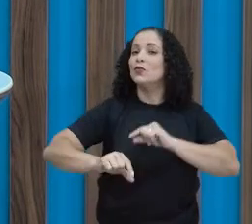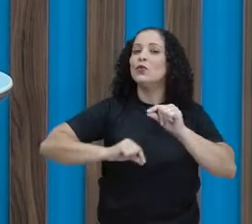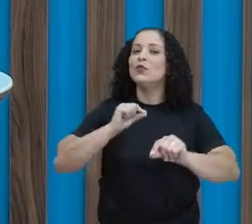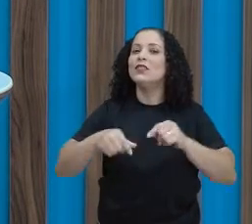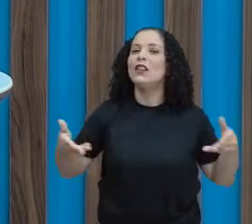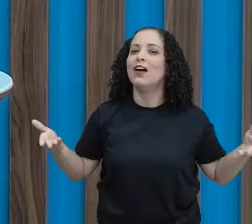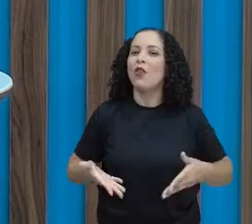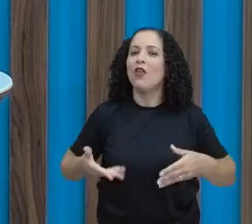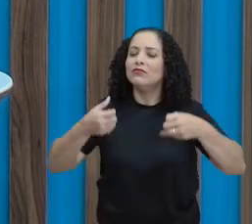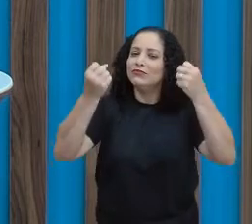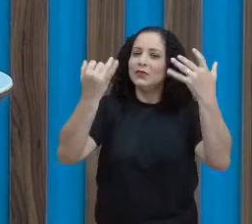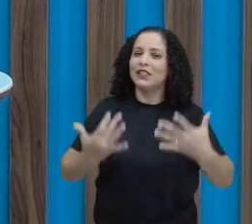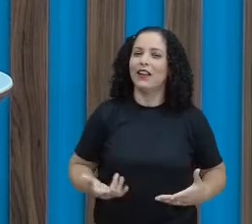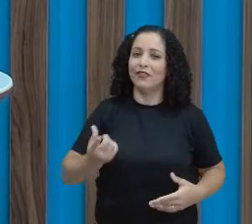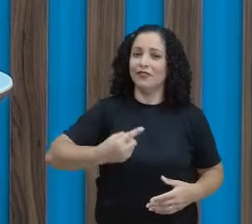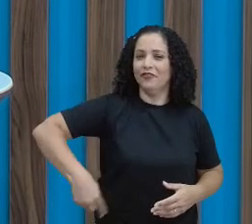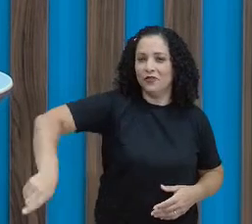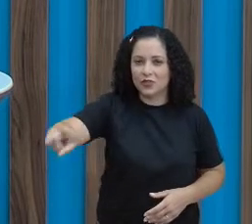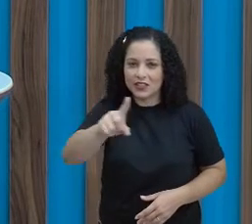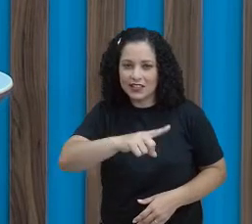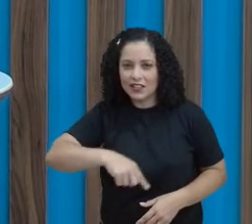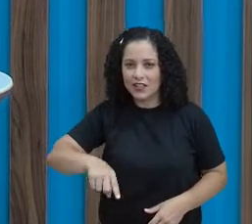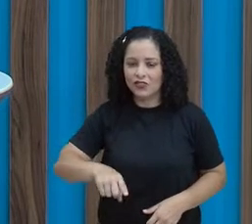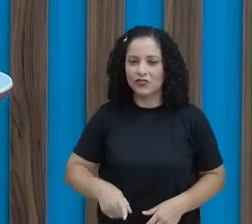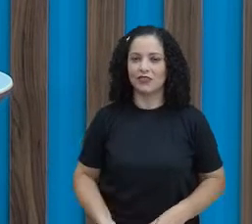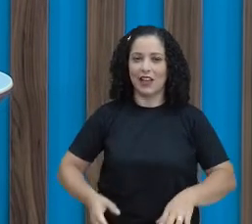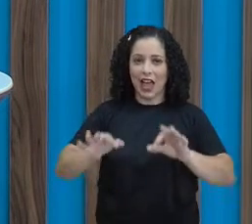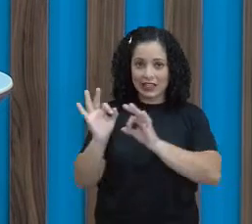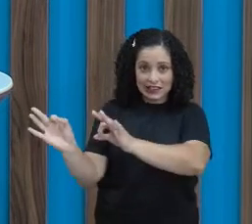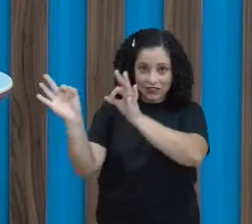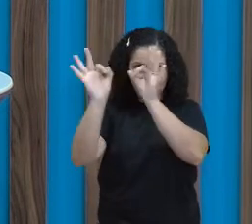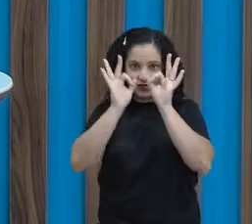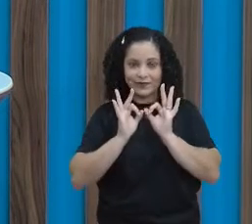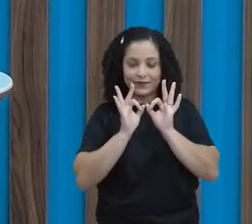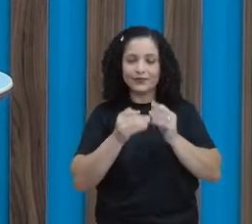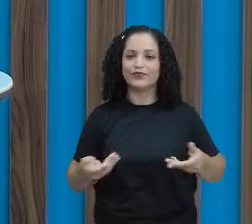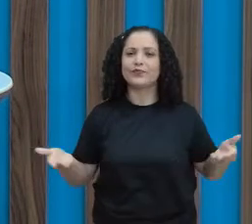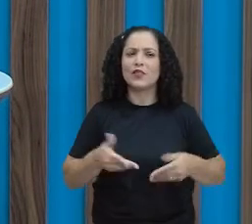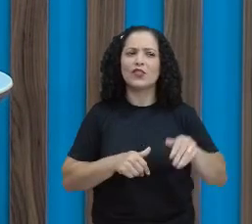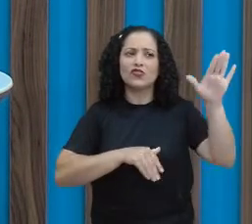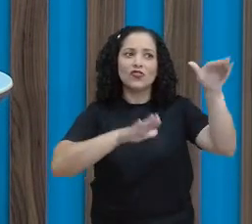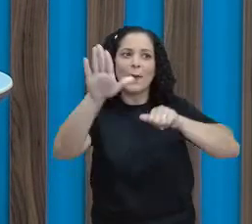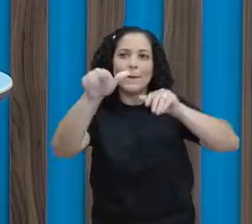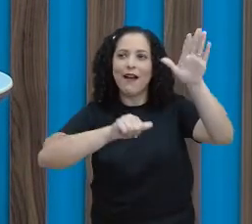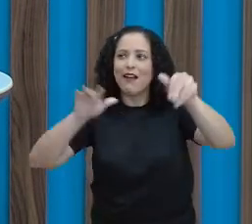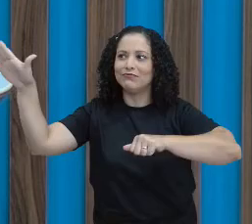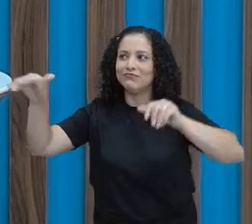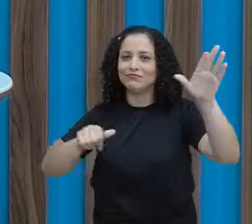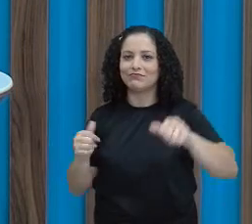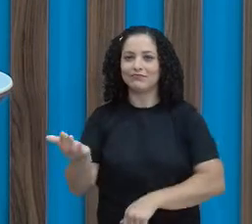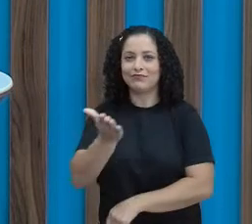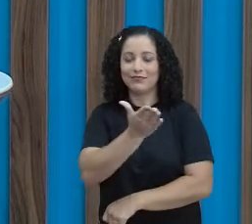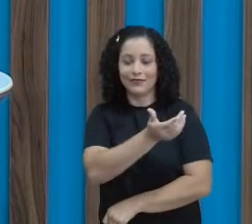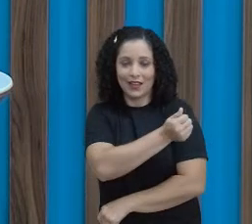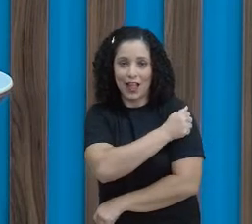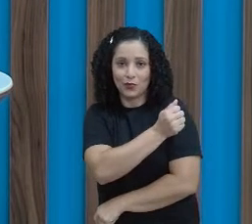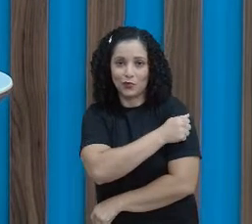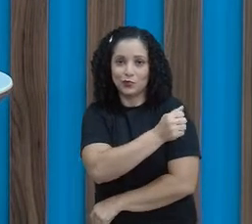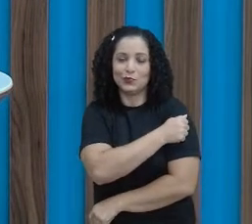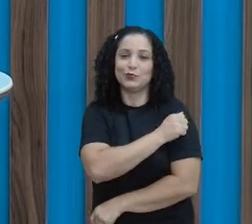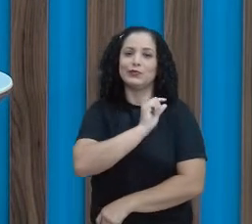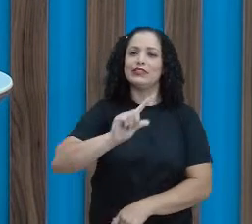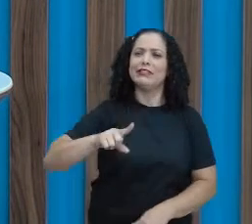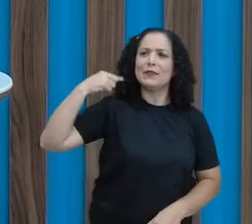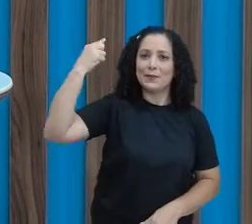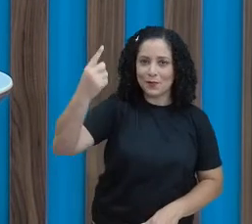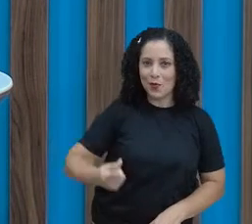vocês que estão nos assistindo agora se comprometam com convidar mais um aluno? E na próxima aula vocês dizerem quem